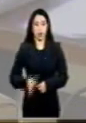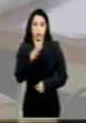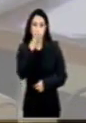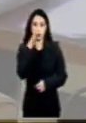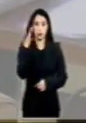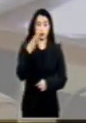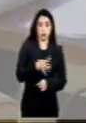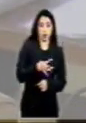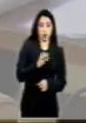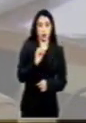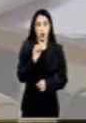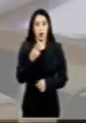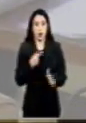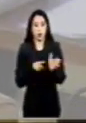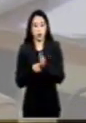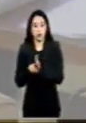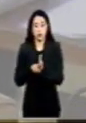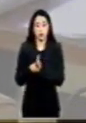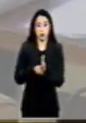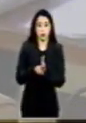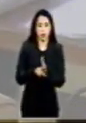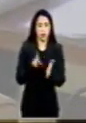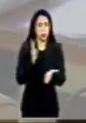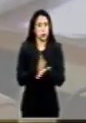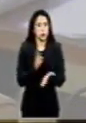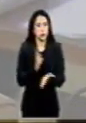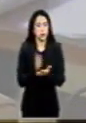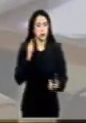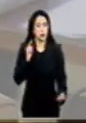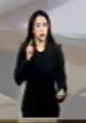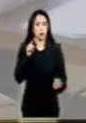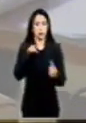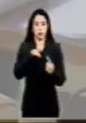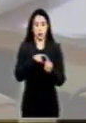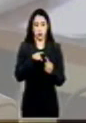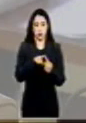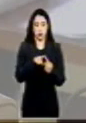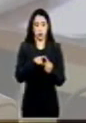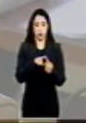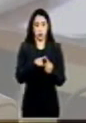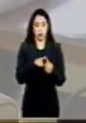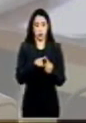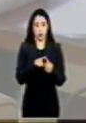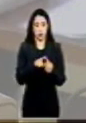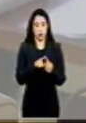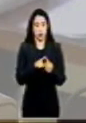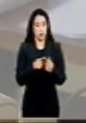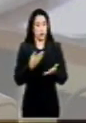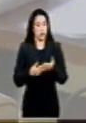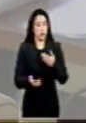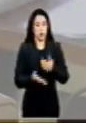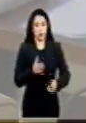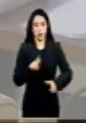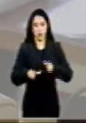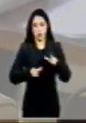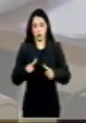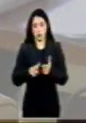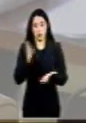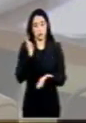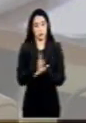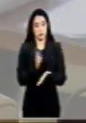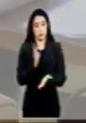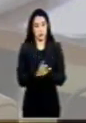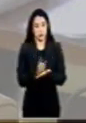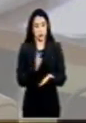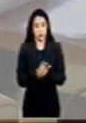investigado, sempre com o objetivo inafastável de prestigiar a independência da função. Assim sendo, a competência